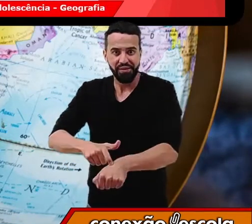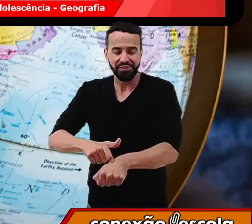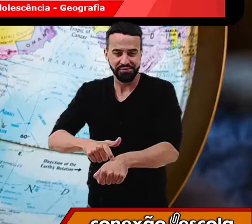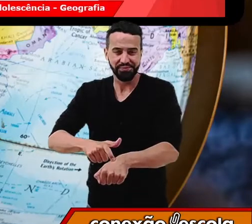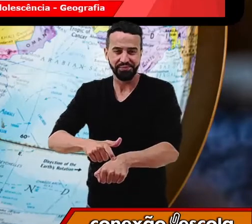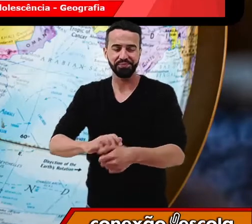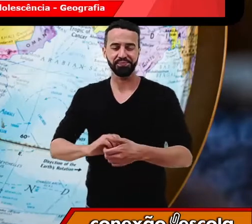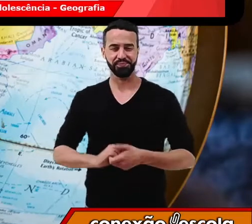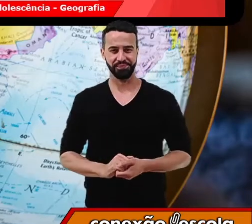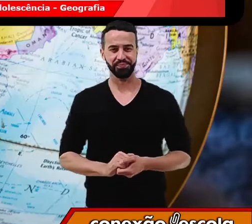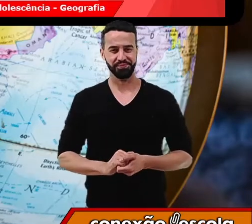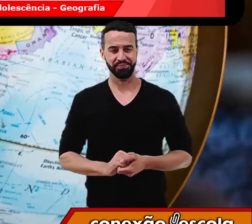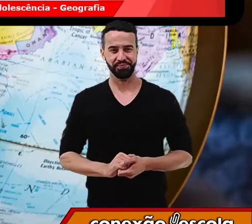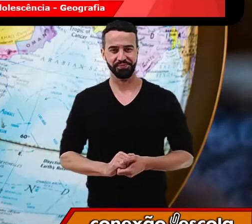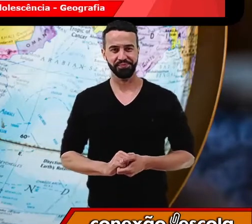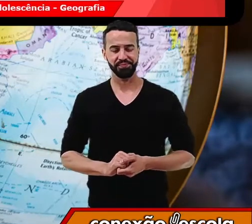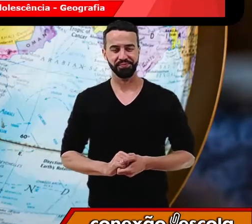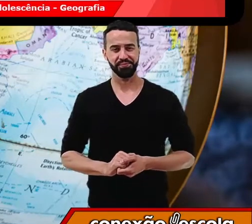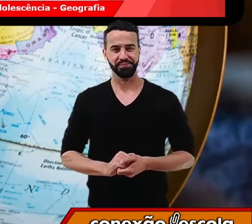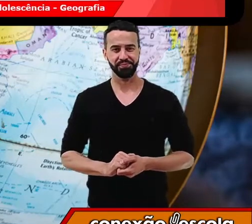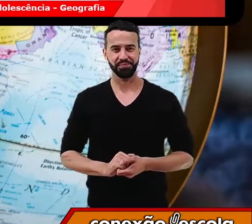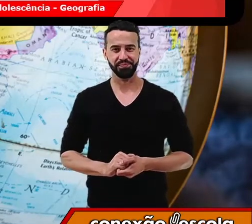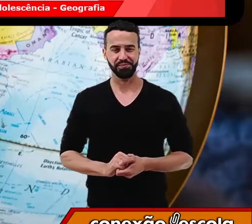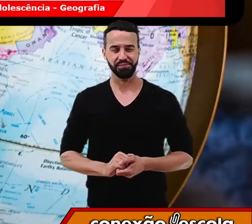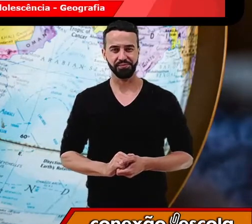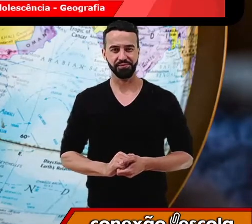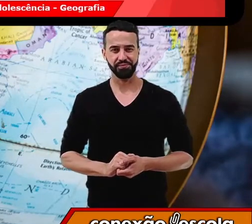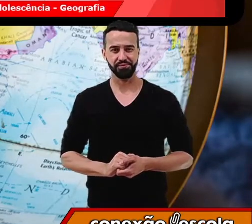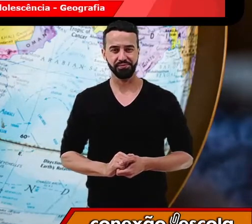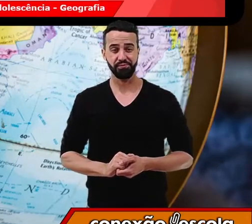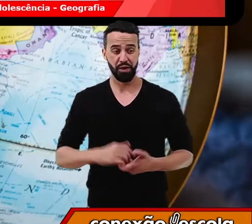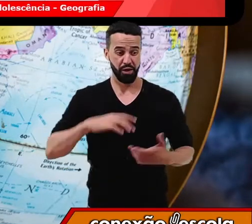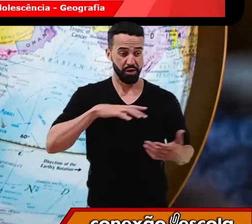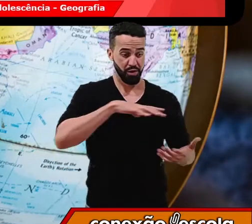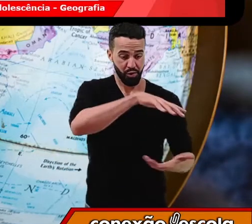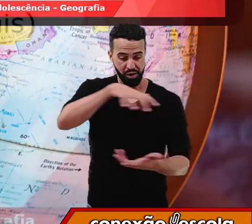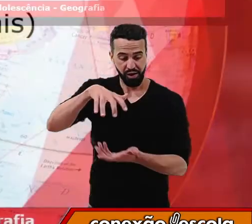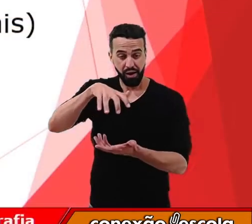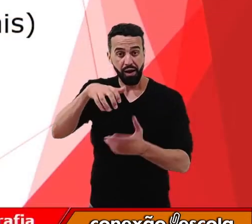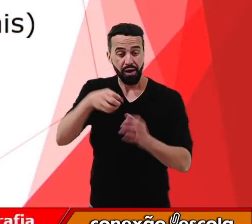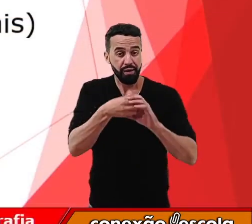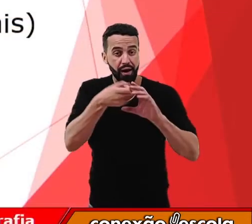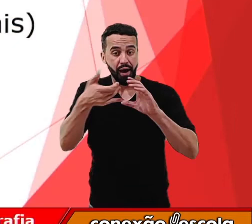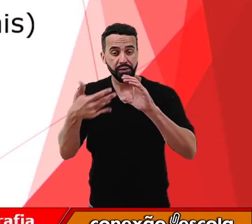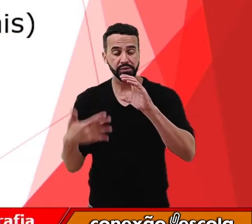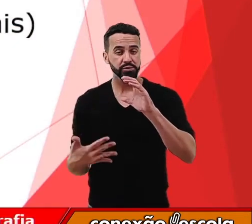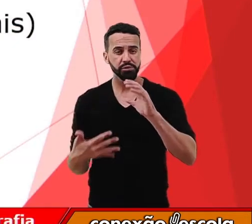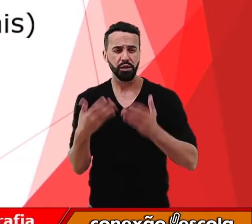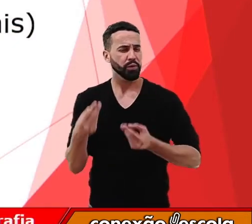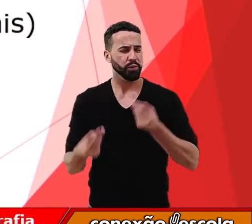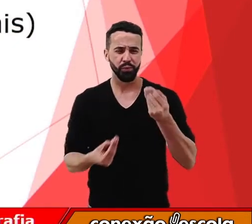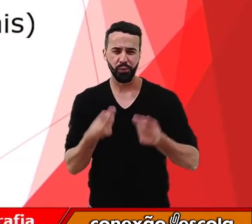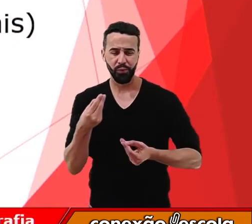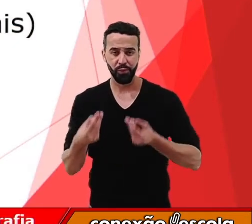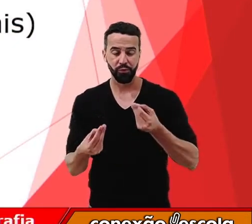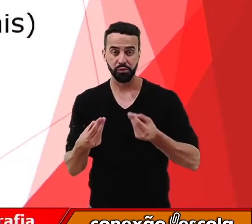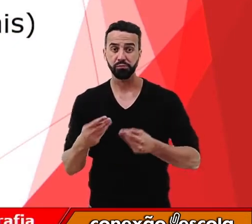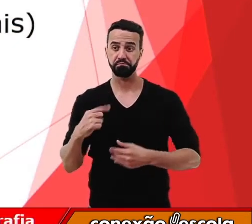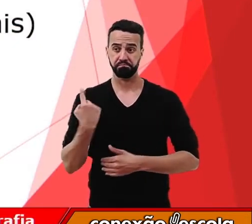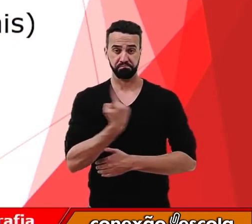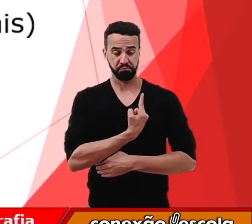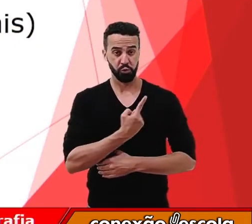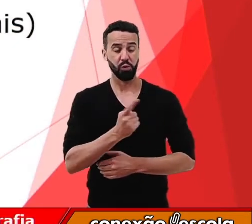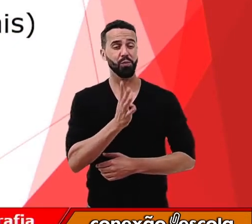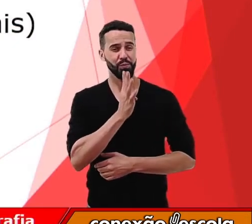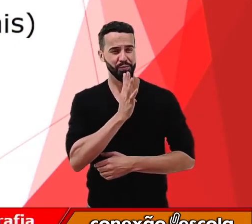instantâneo. Meus amigos, as características da globalização, como nós conhecemos hoje,